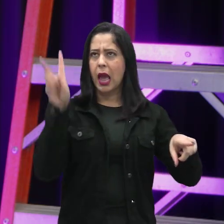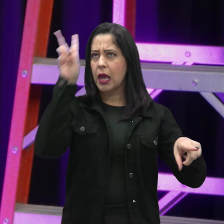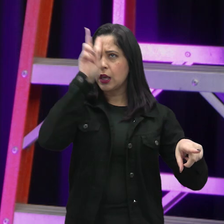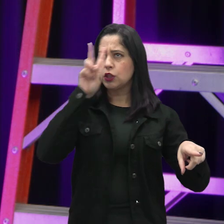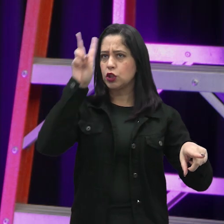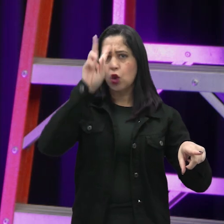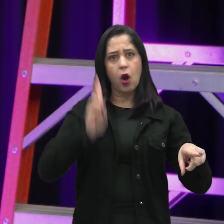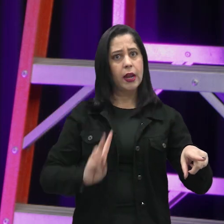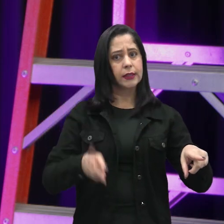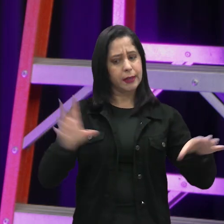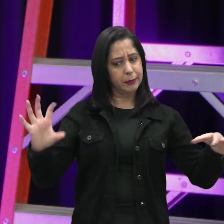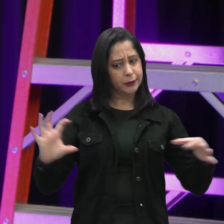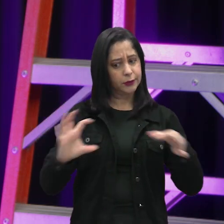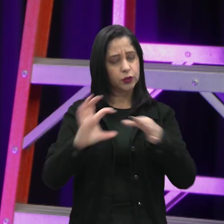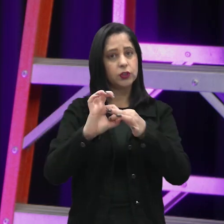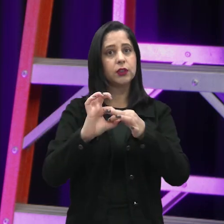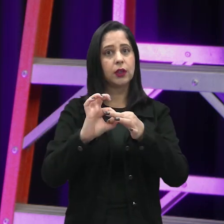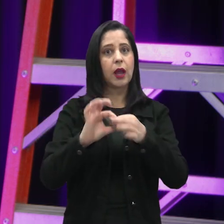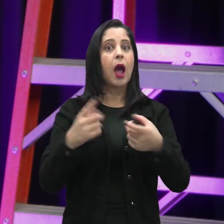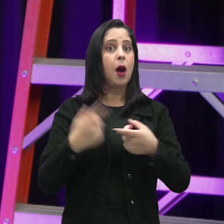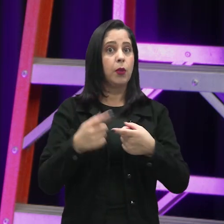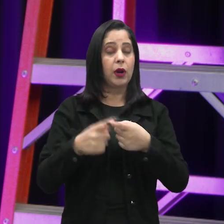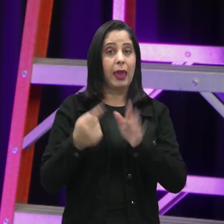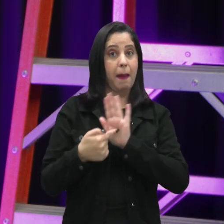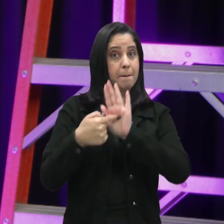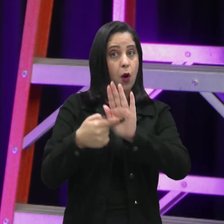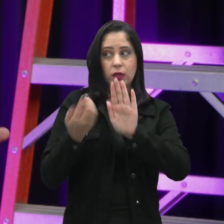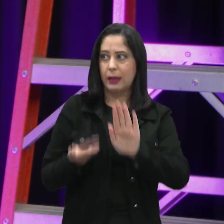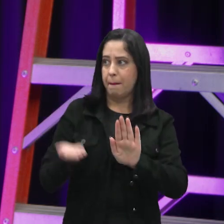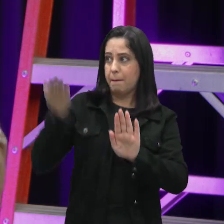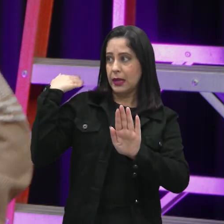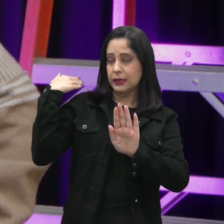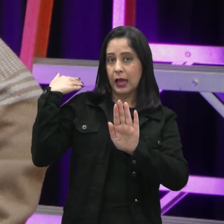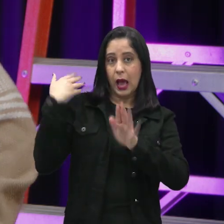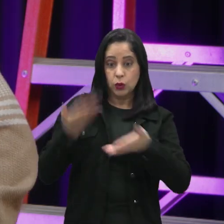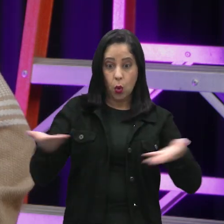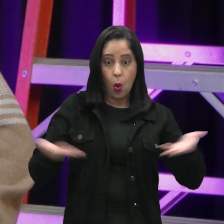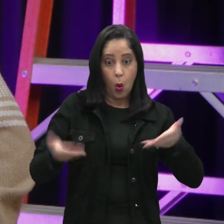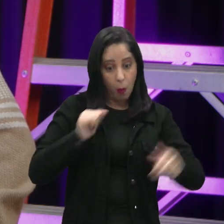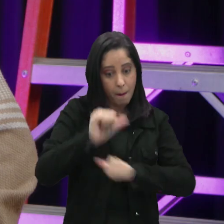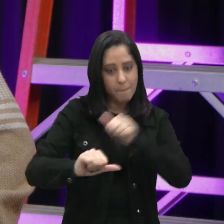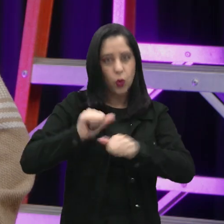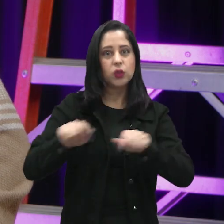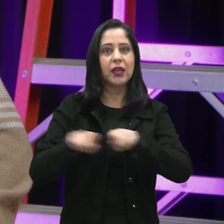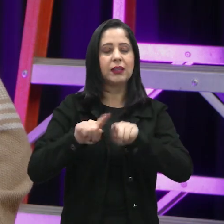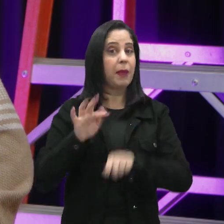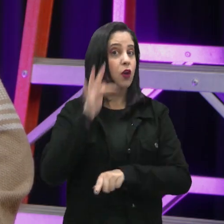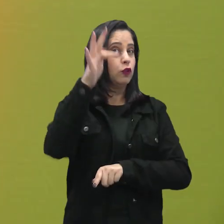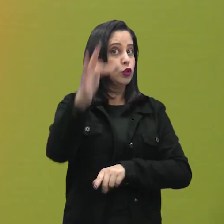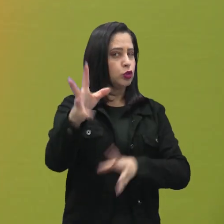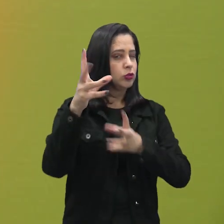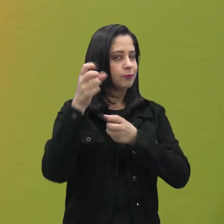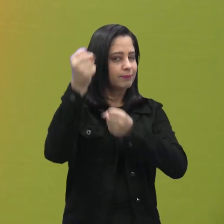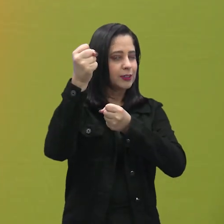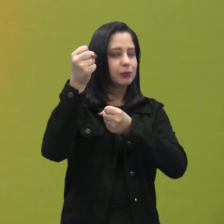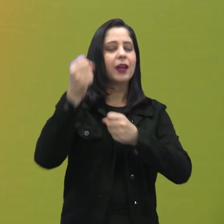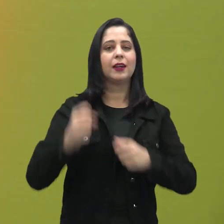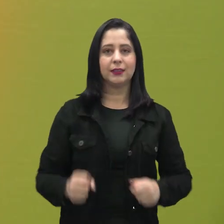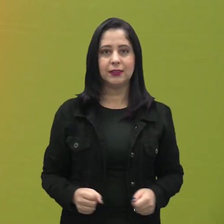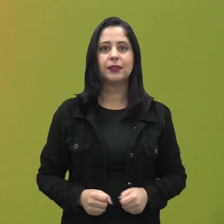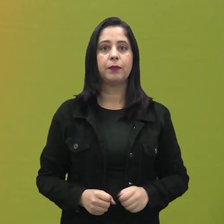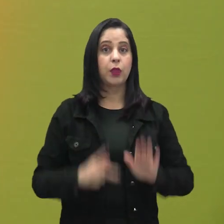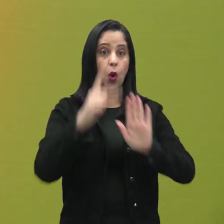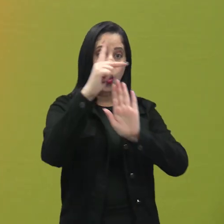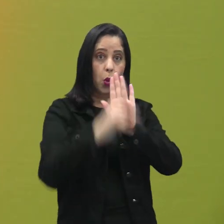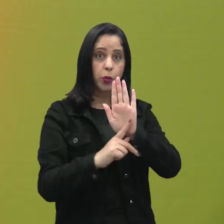sempre andaram lado a lado, a gente sabe disso, porque elas contam o passado, transformam o presente e também inspiram o futuro. É isso mesmo, o